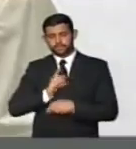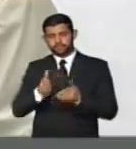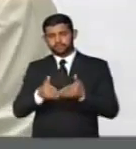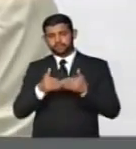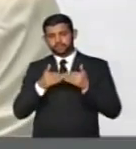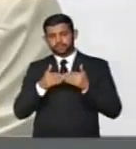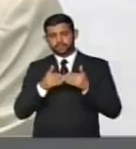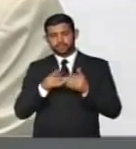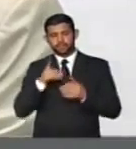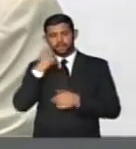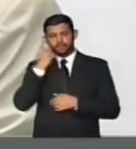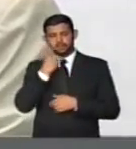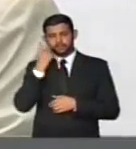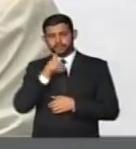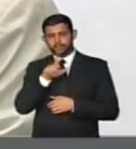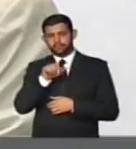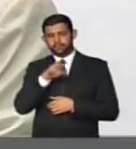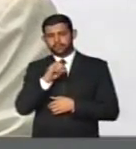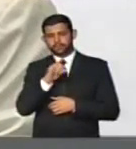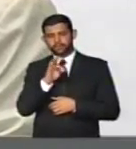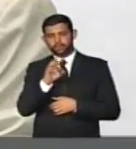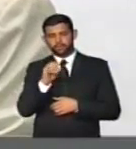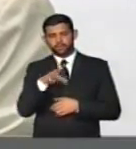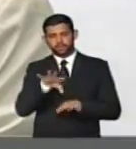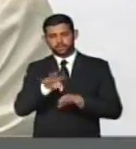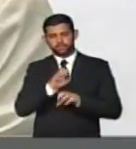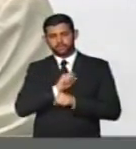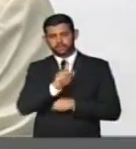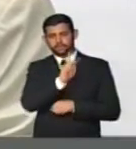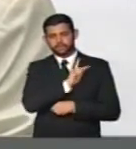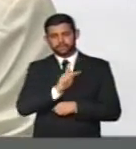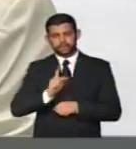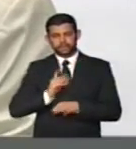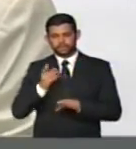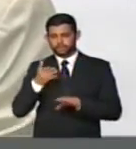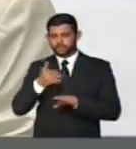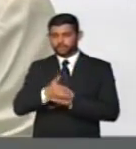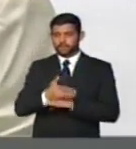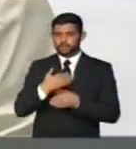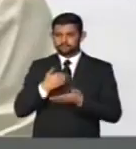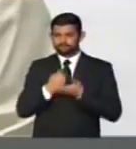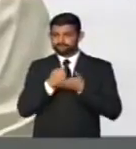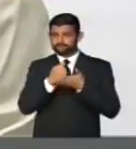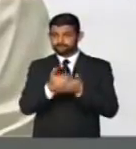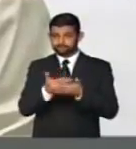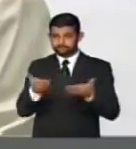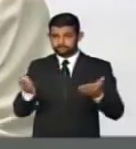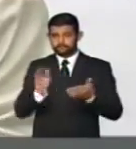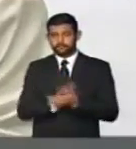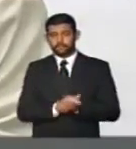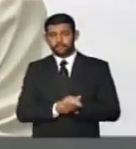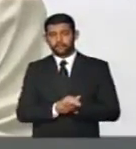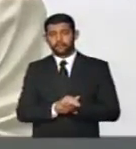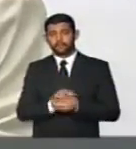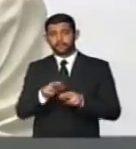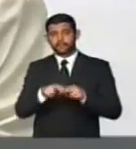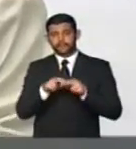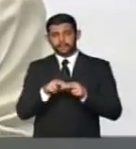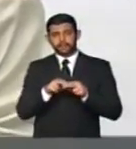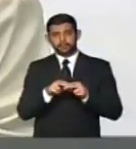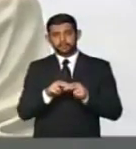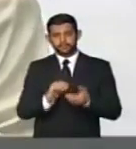pedir adaptado no escopo que assume a presidência o que eu vi aqui a pagá lo para me